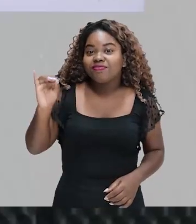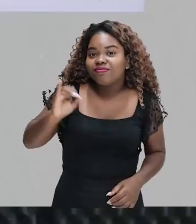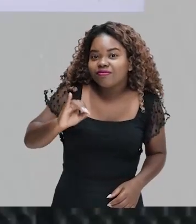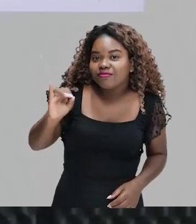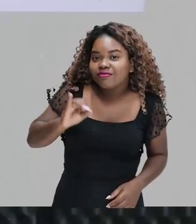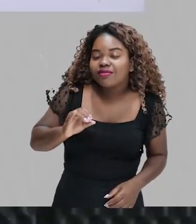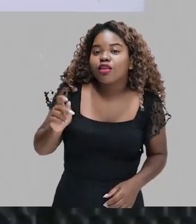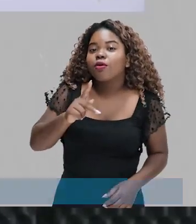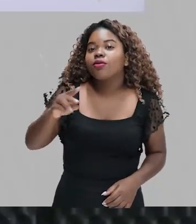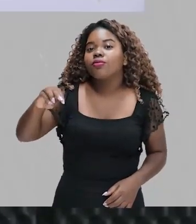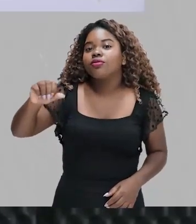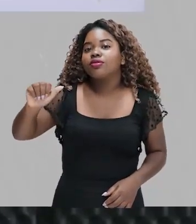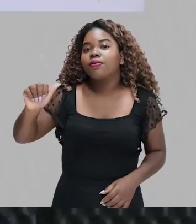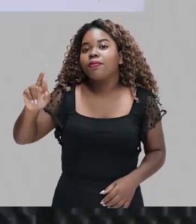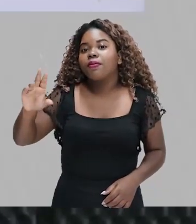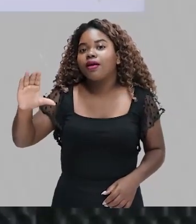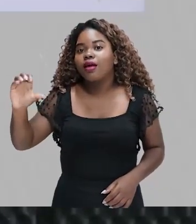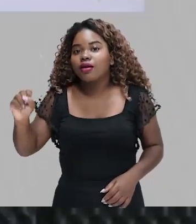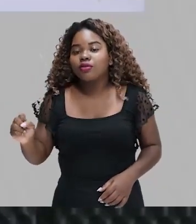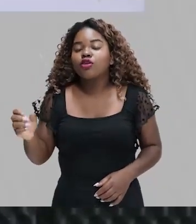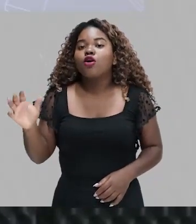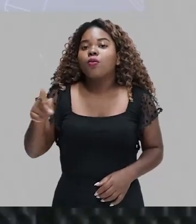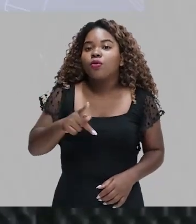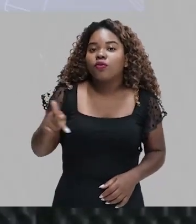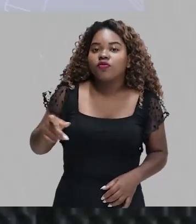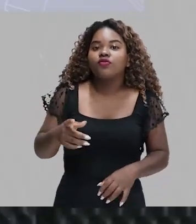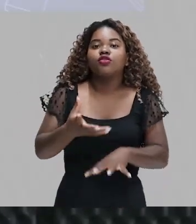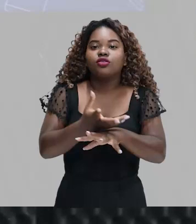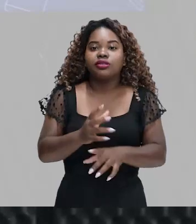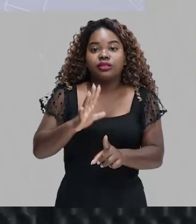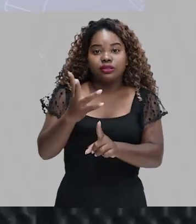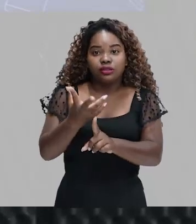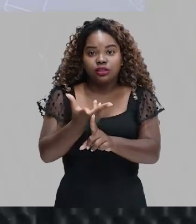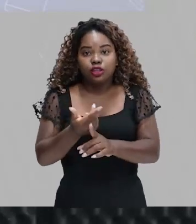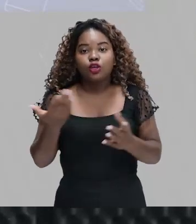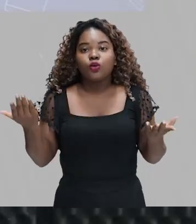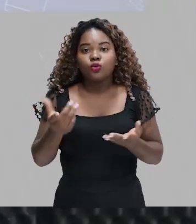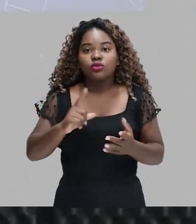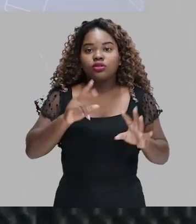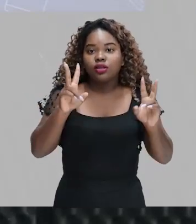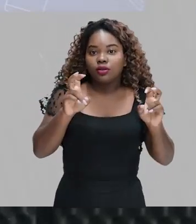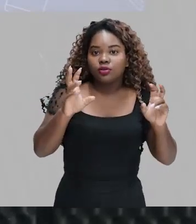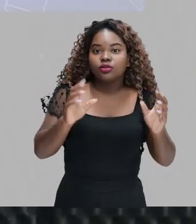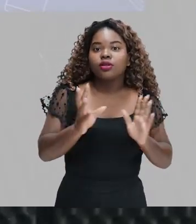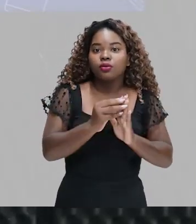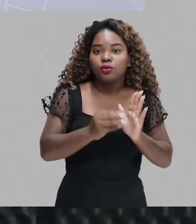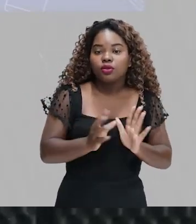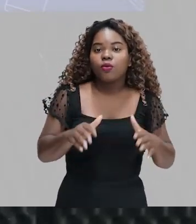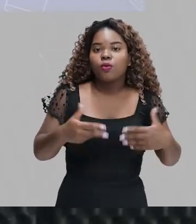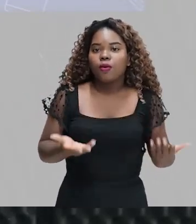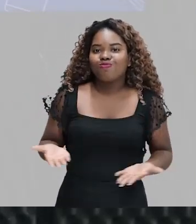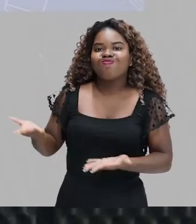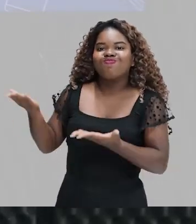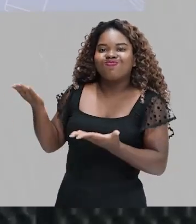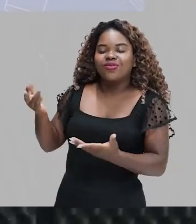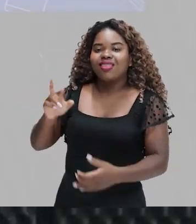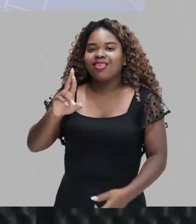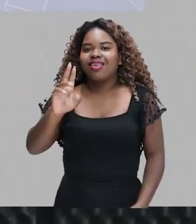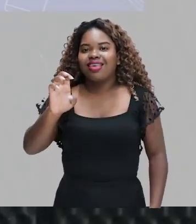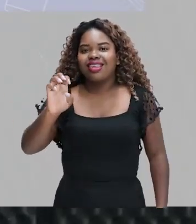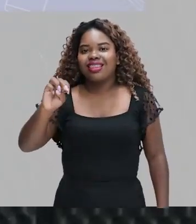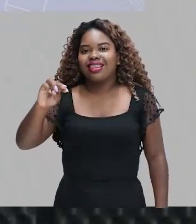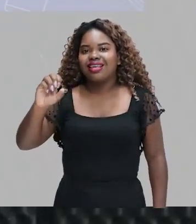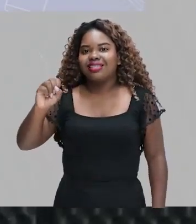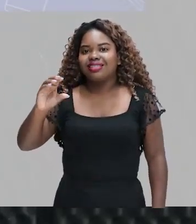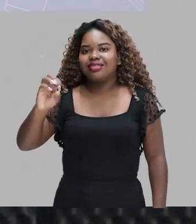Olá, gente. Professor Marcos Dominista aqui, professor de arte. E hoje a gente vai falar sobre Renascimento, né? Renascimento é um período que você já